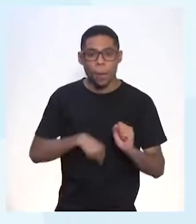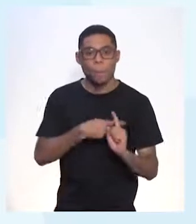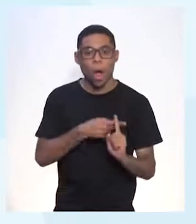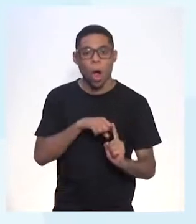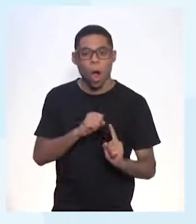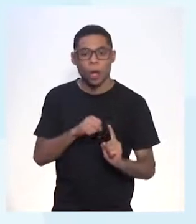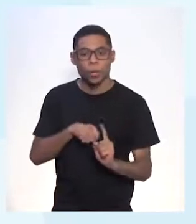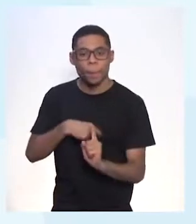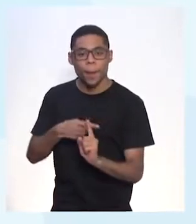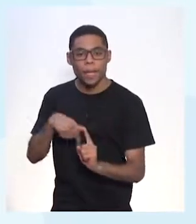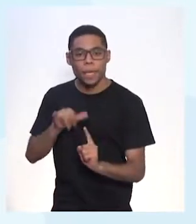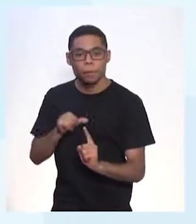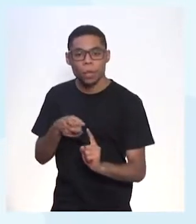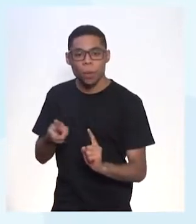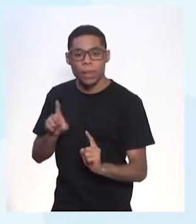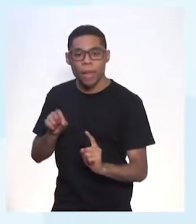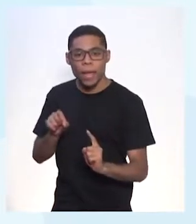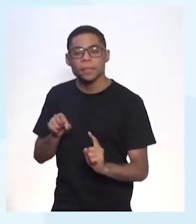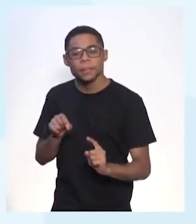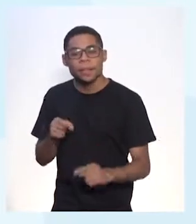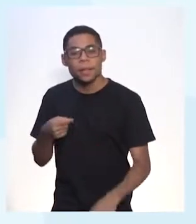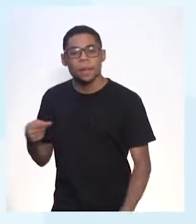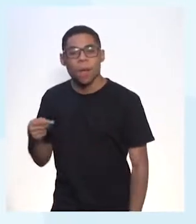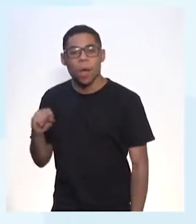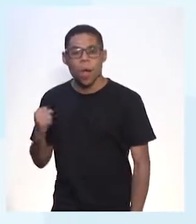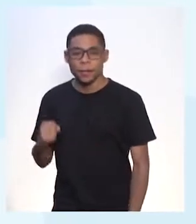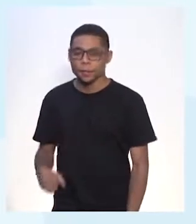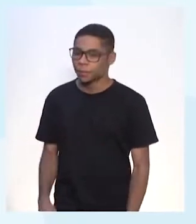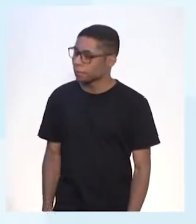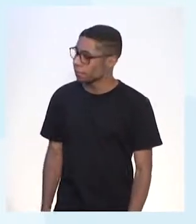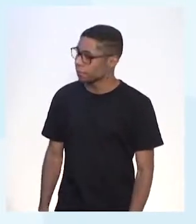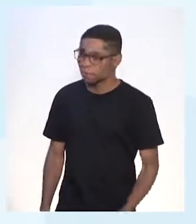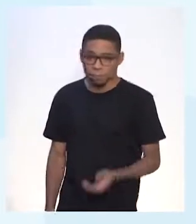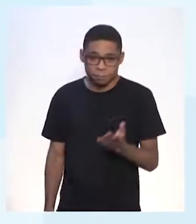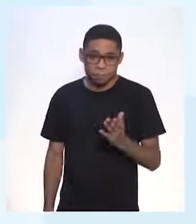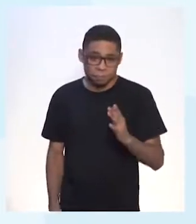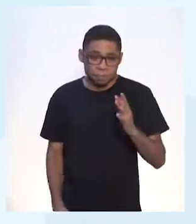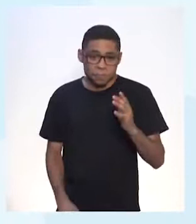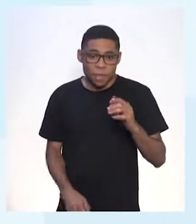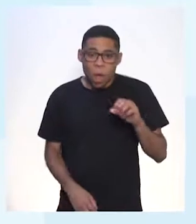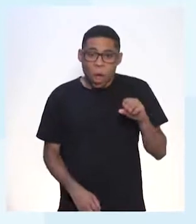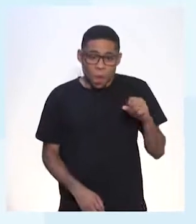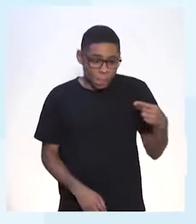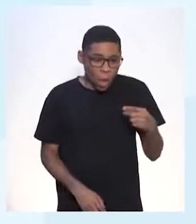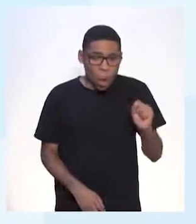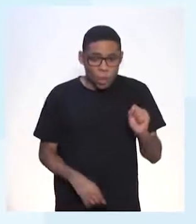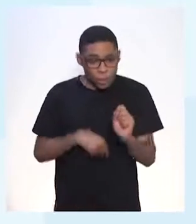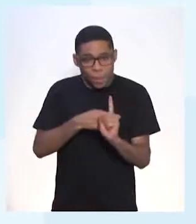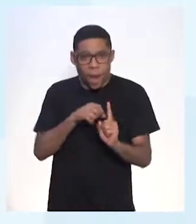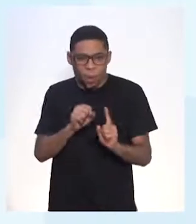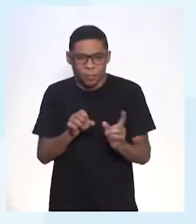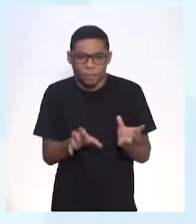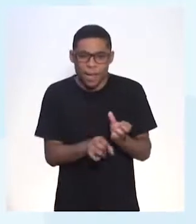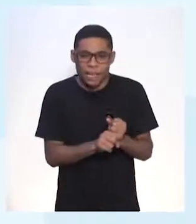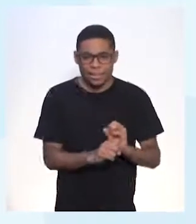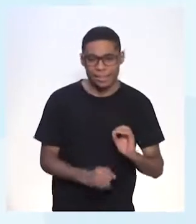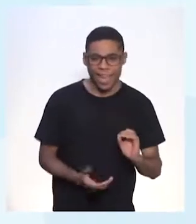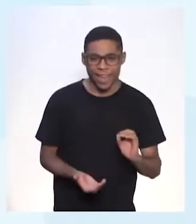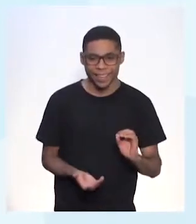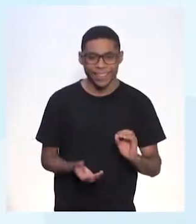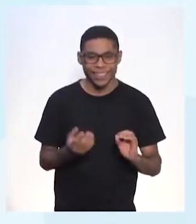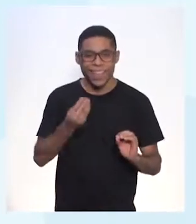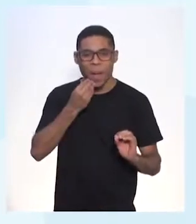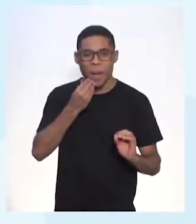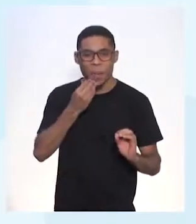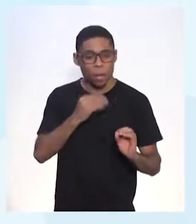Boa. E subtrai 8 do outro lado, beleza? Certo. Então, 8 menos 8 ali é o zero. Y é igual a 2. Então, é nessa